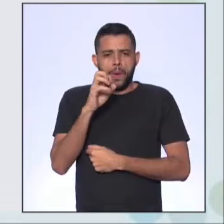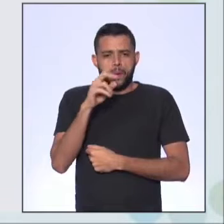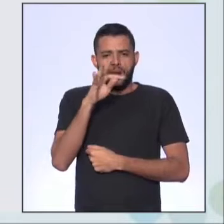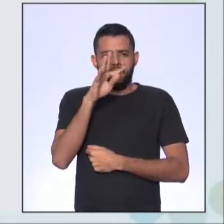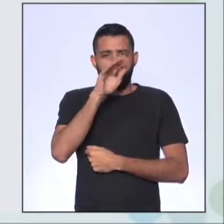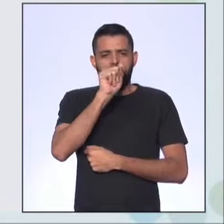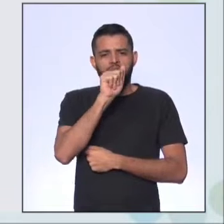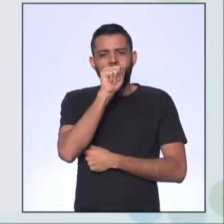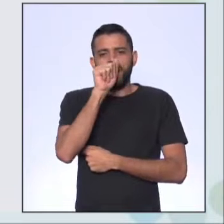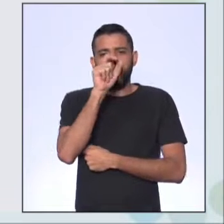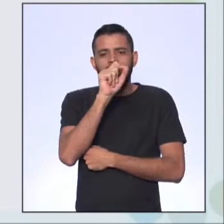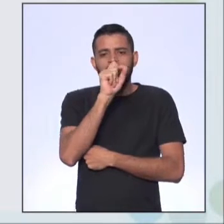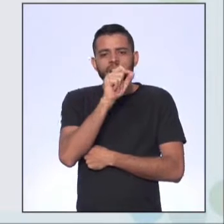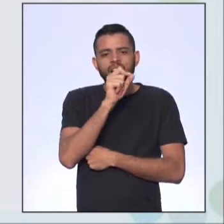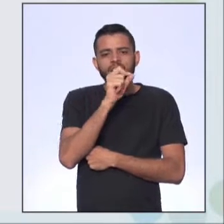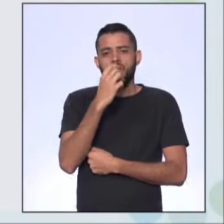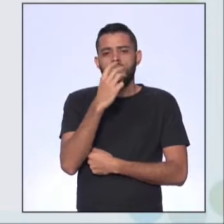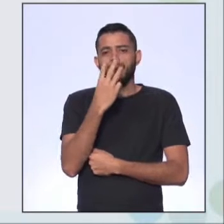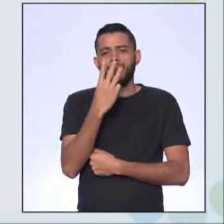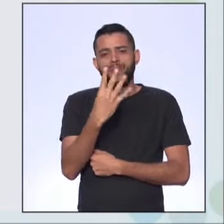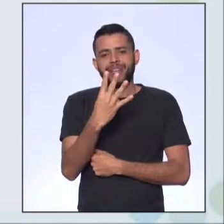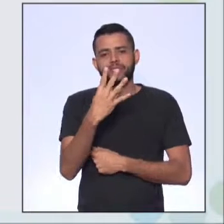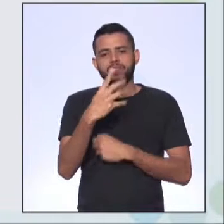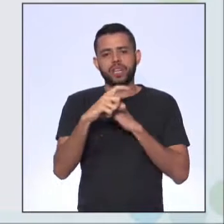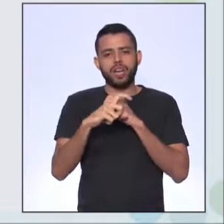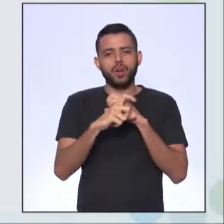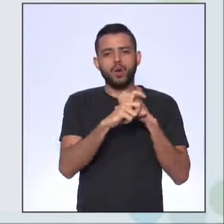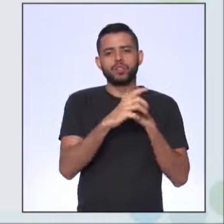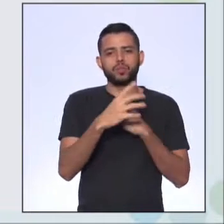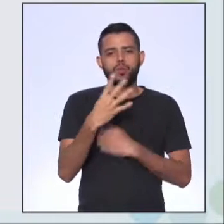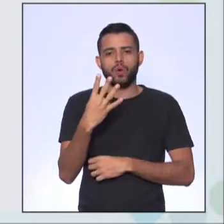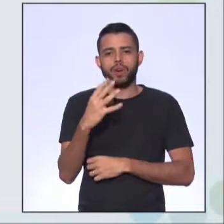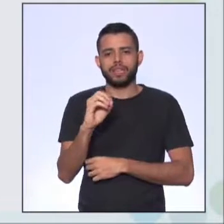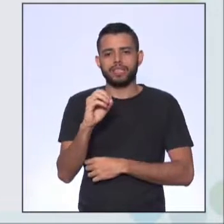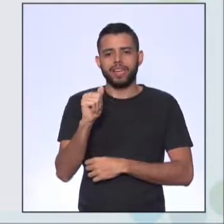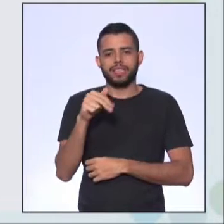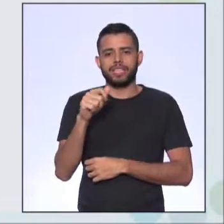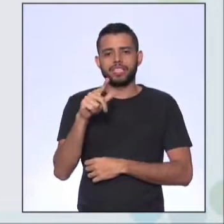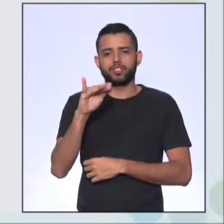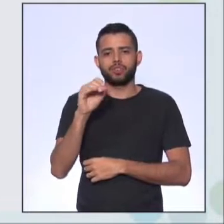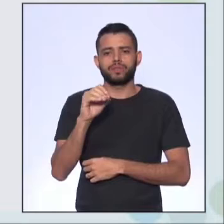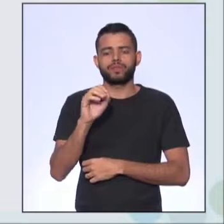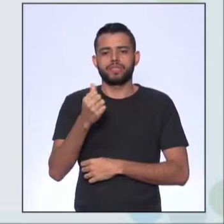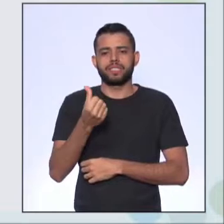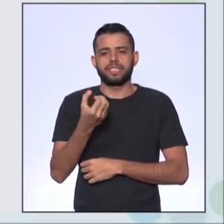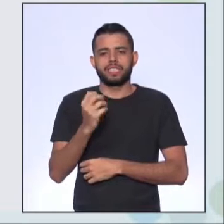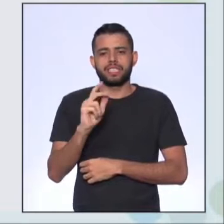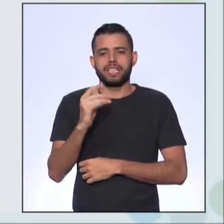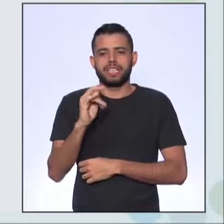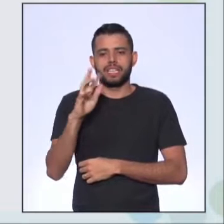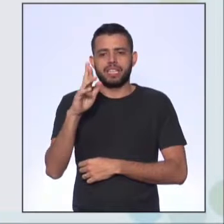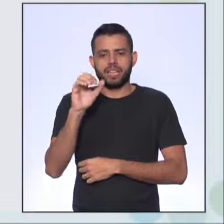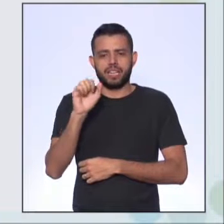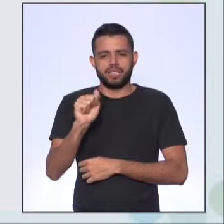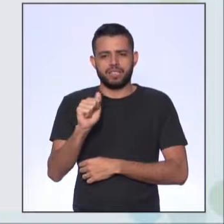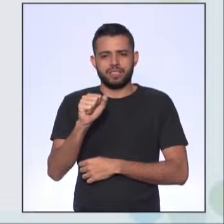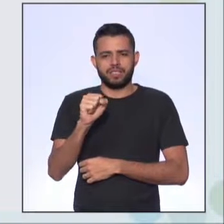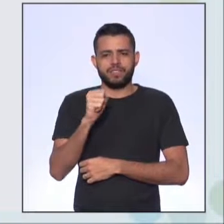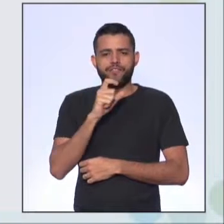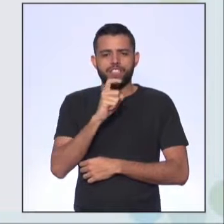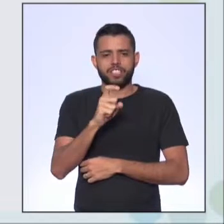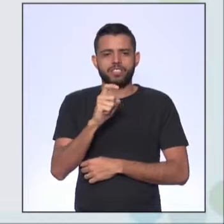seguintes invertebrados: 4 caracóis, 40 anelídeos, 60 hidras verdes. O que esses